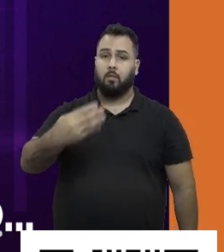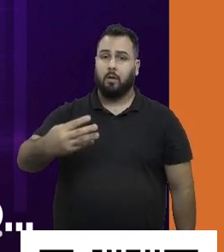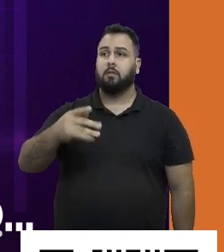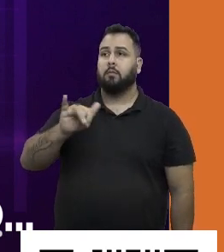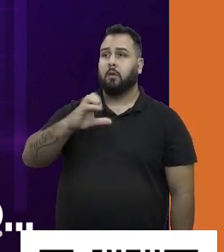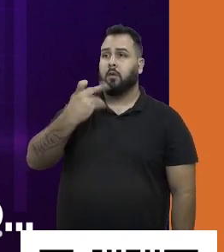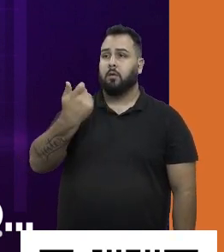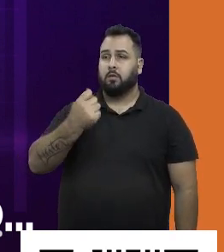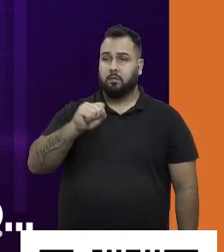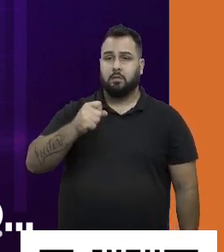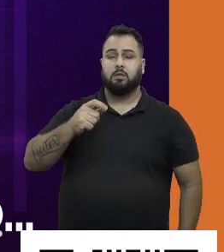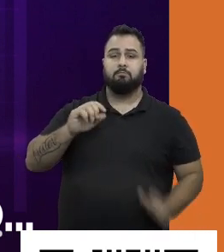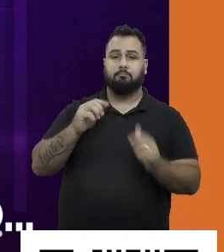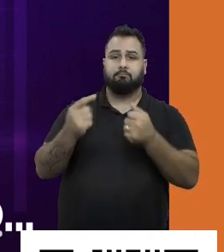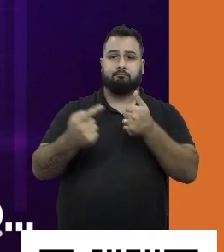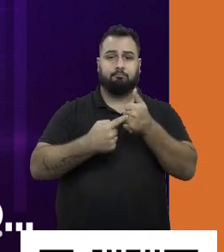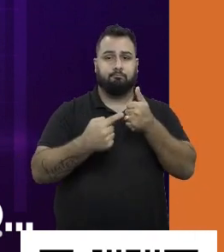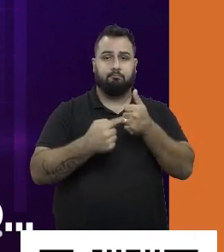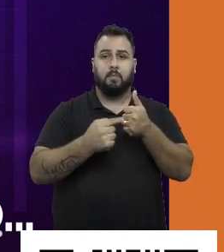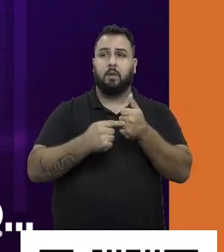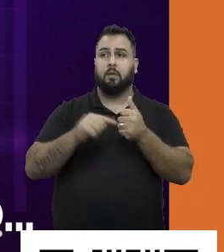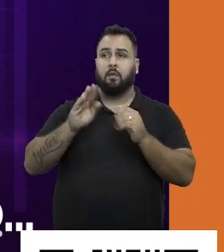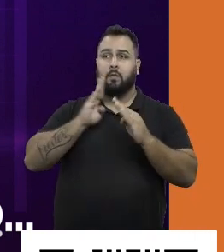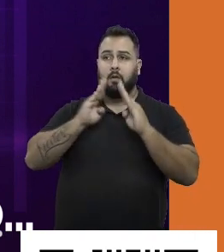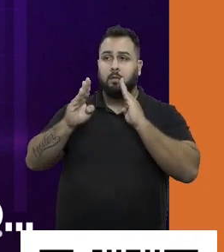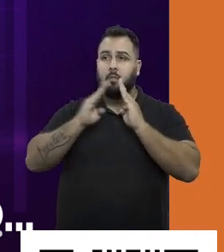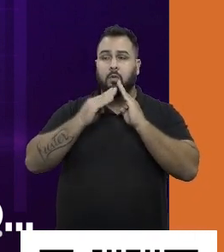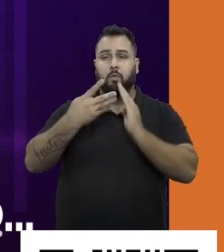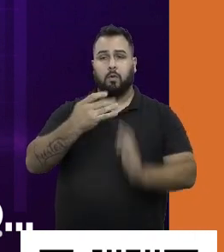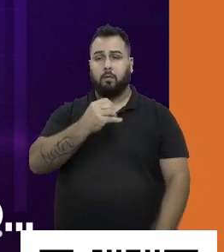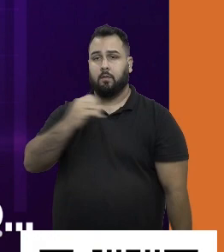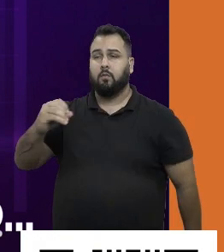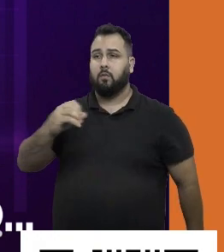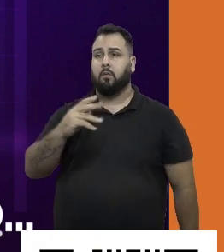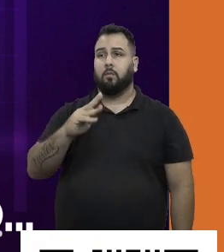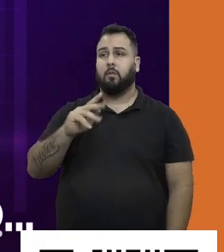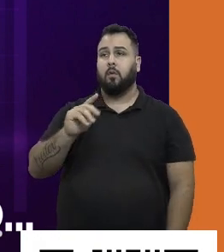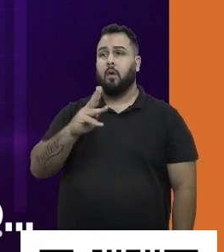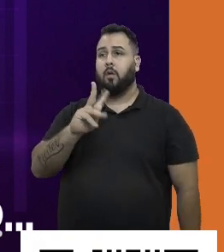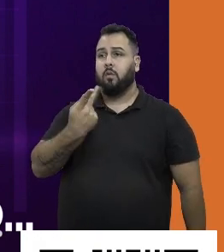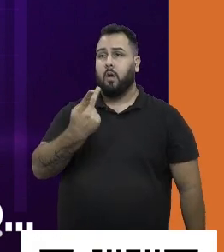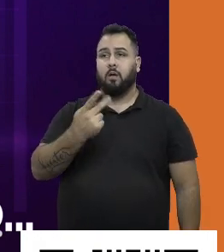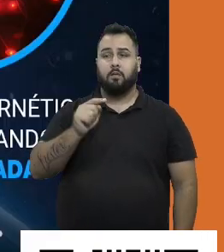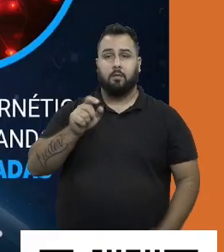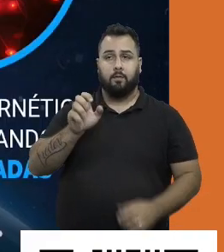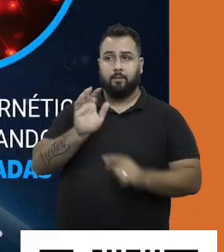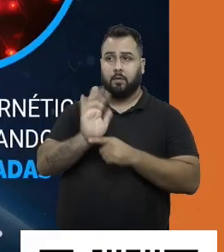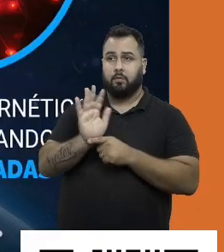204 milhões de e-mails trocados aí ao longo do tempo